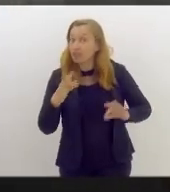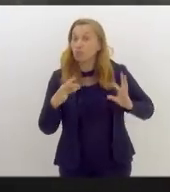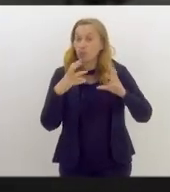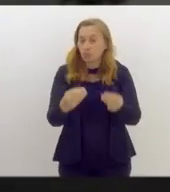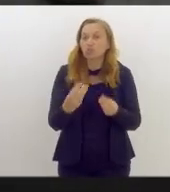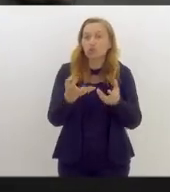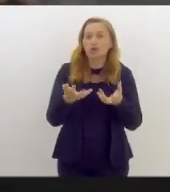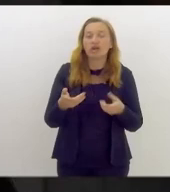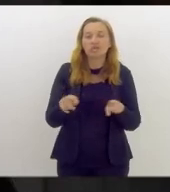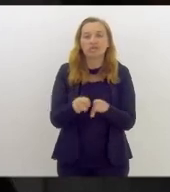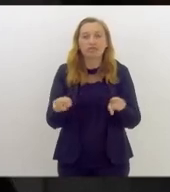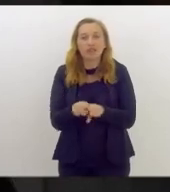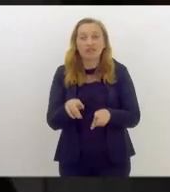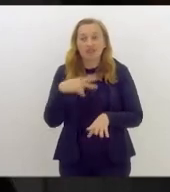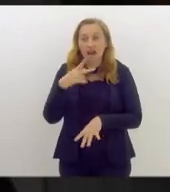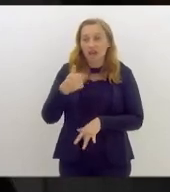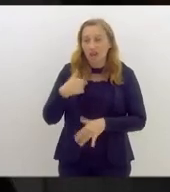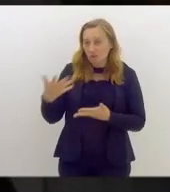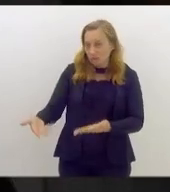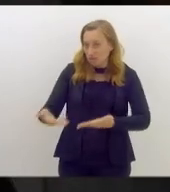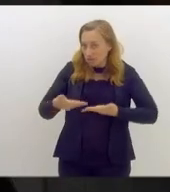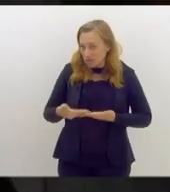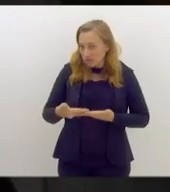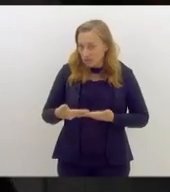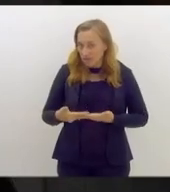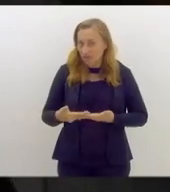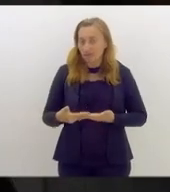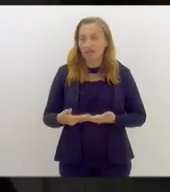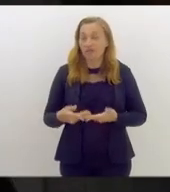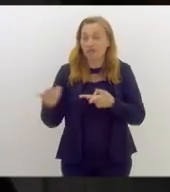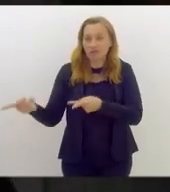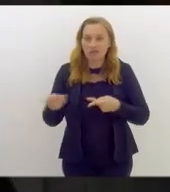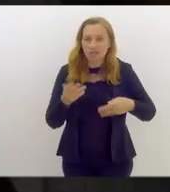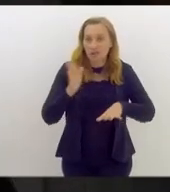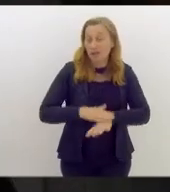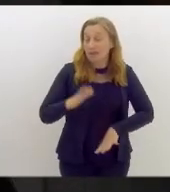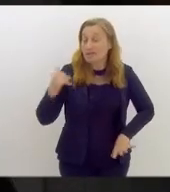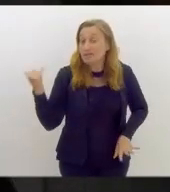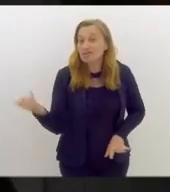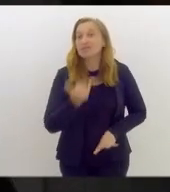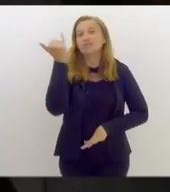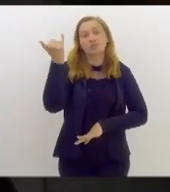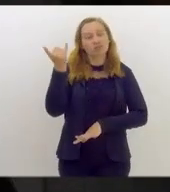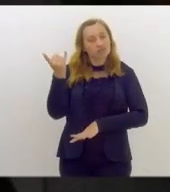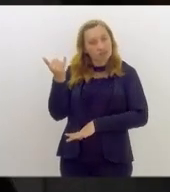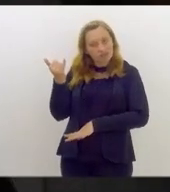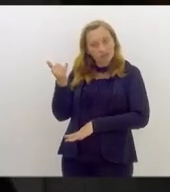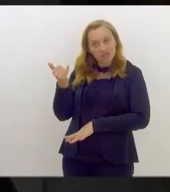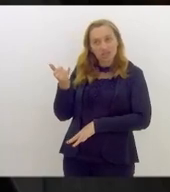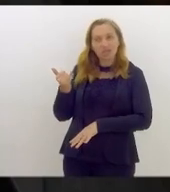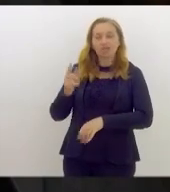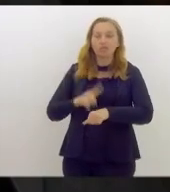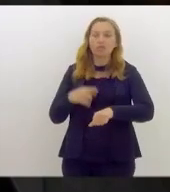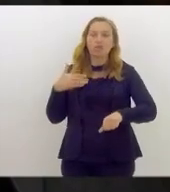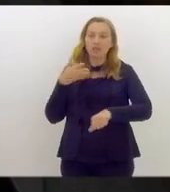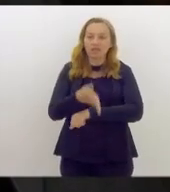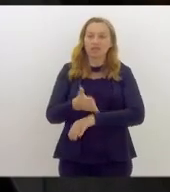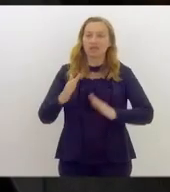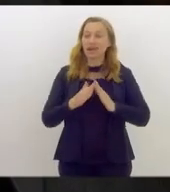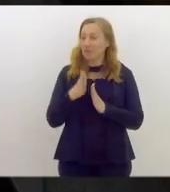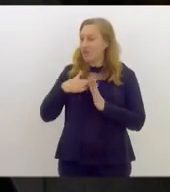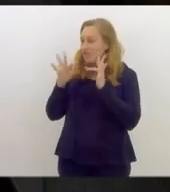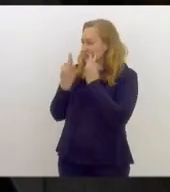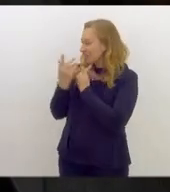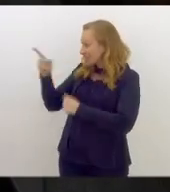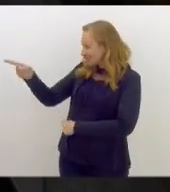e eu quero também não sei dizer que hoje eu tô recebendo a visita mais ilustre que eu já recebi desde que entrei nessa casa a minha família